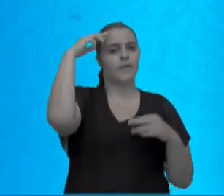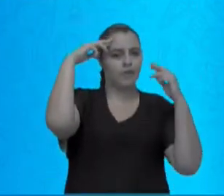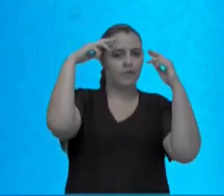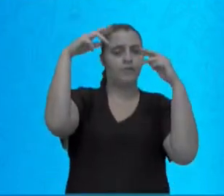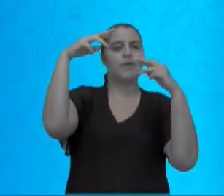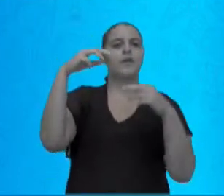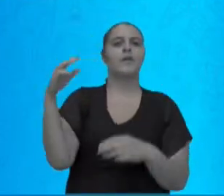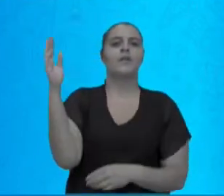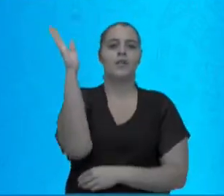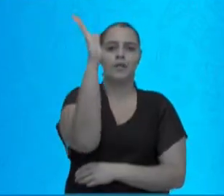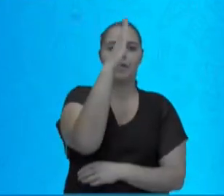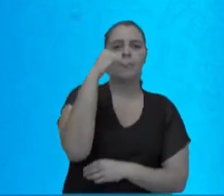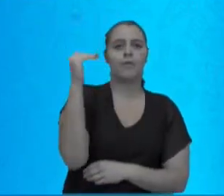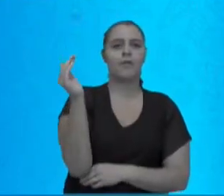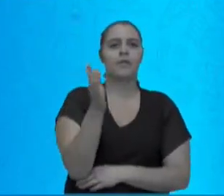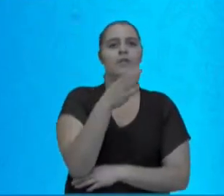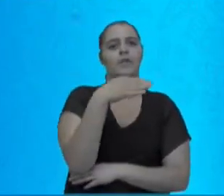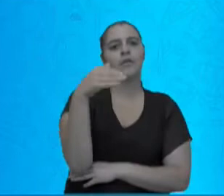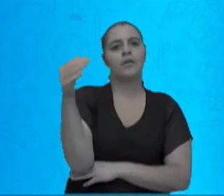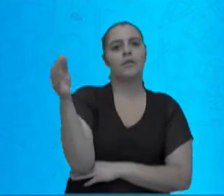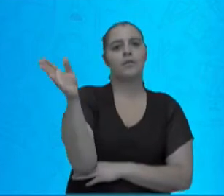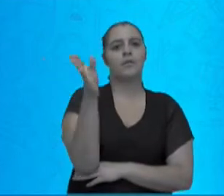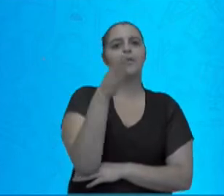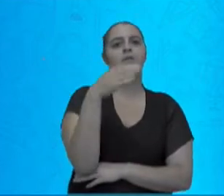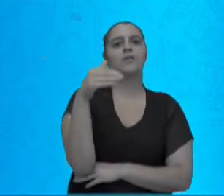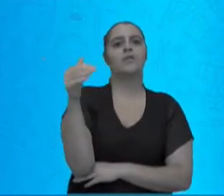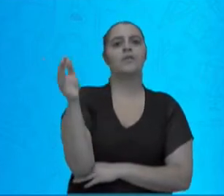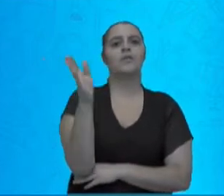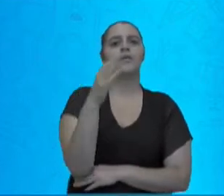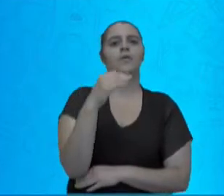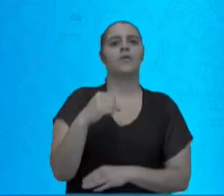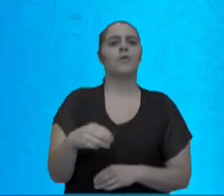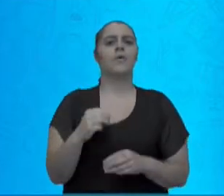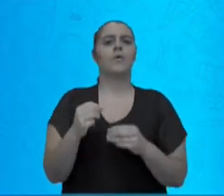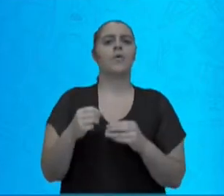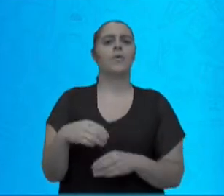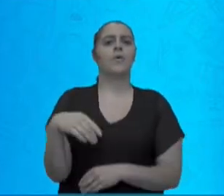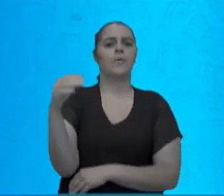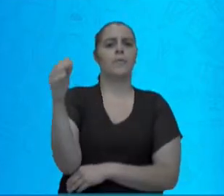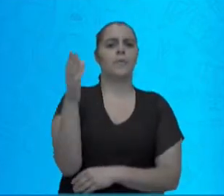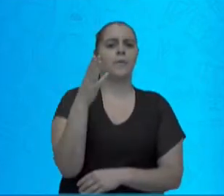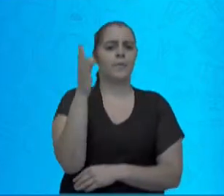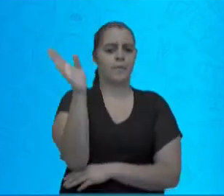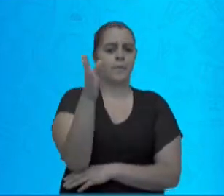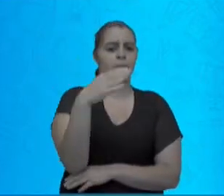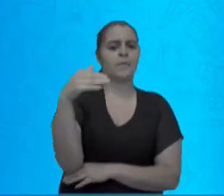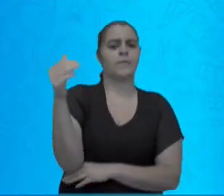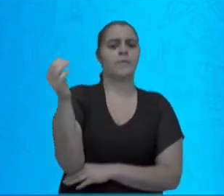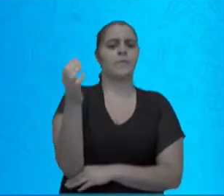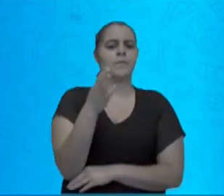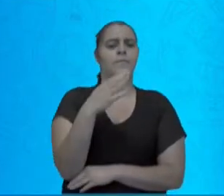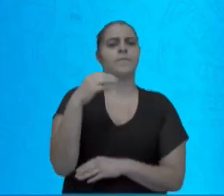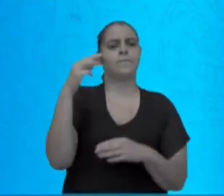bandeira. Tá certo? Como brasileiros, precisamos aprender